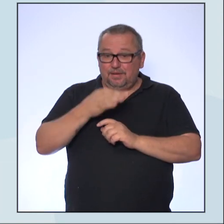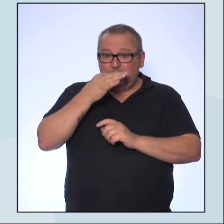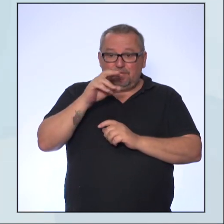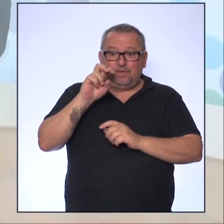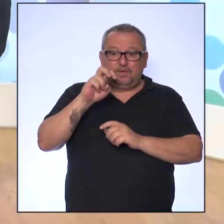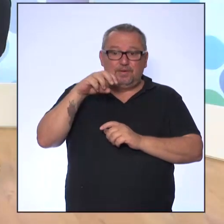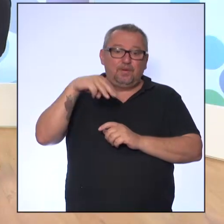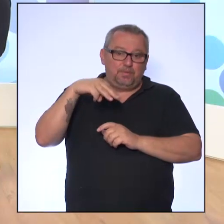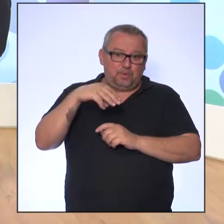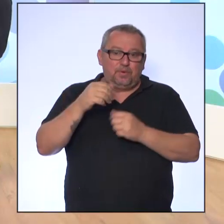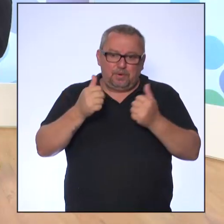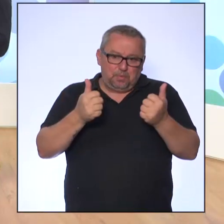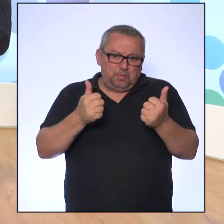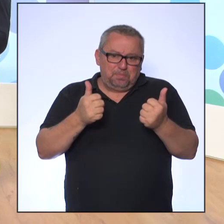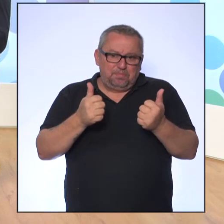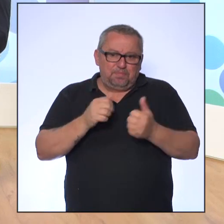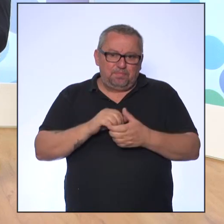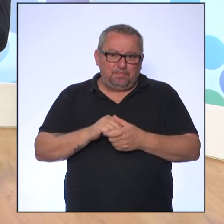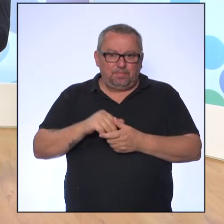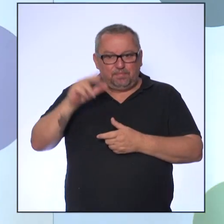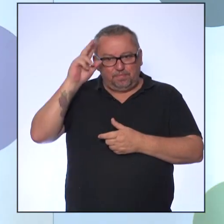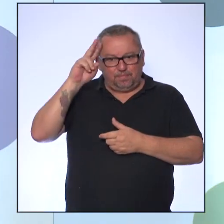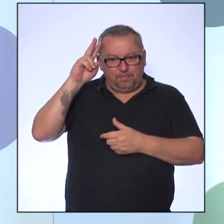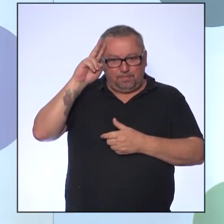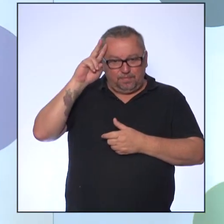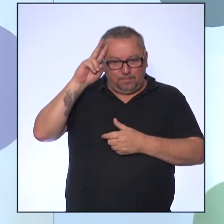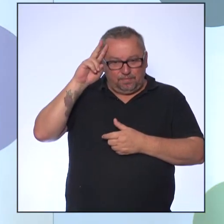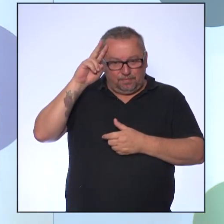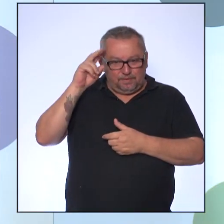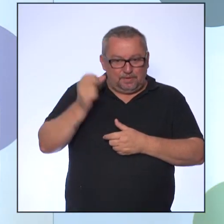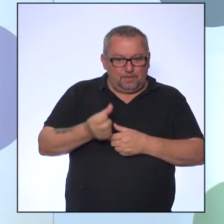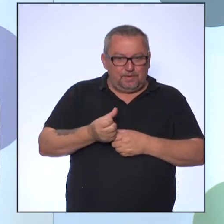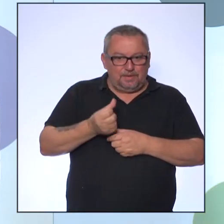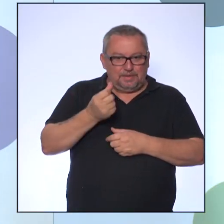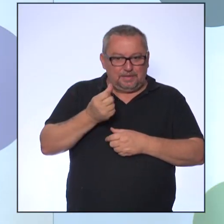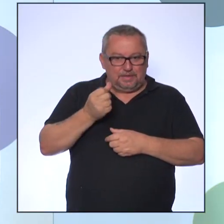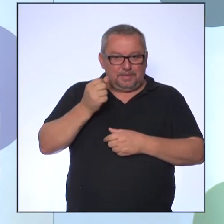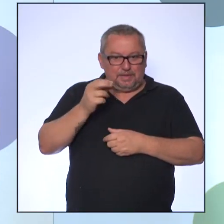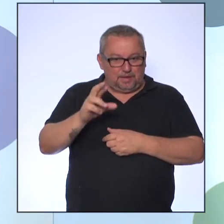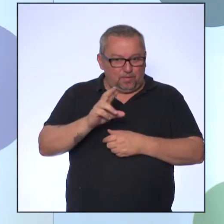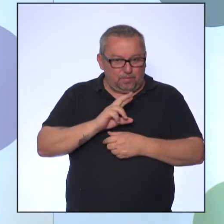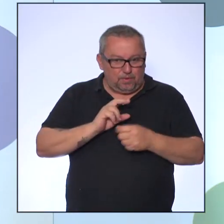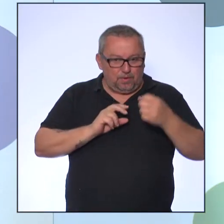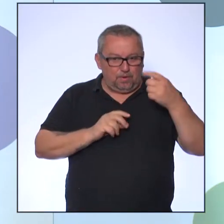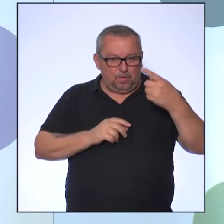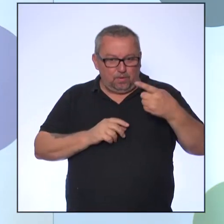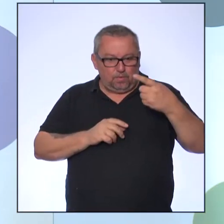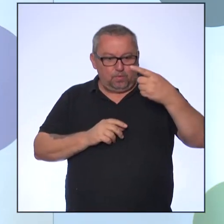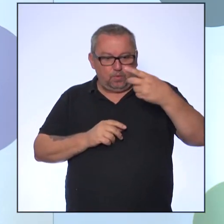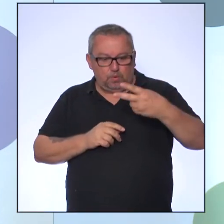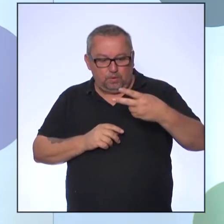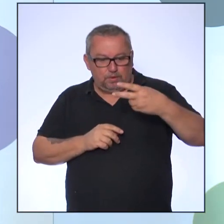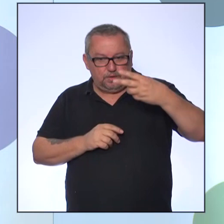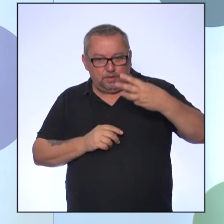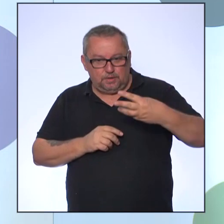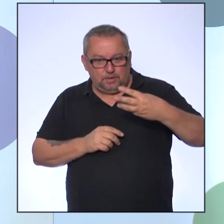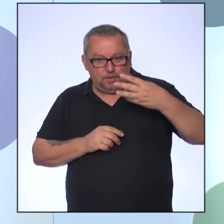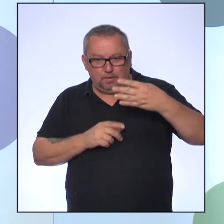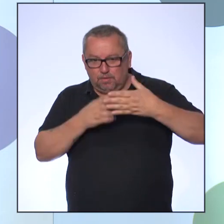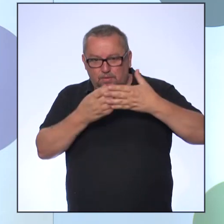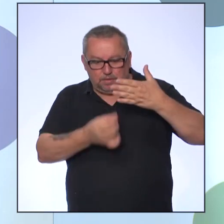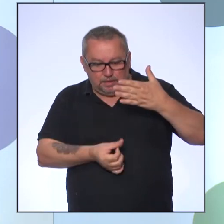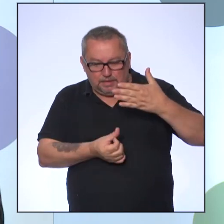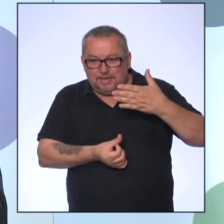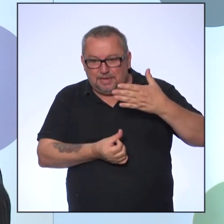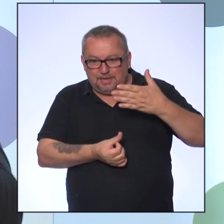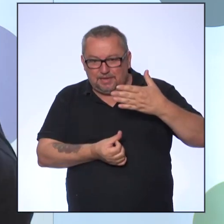5 minutos, tá bom? Tá. Lembrando, pessoal, que são 6 respostas aí, né? Isso, Resposta 6 um, resposta respostas. 2, resposta 3, enfim, até a